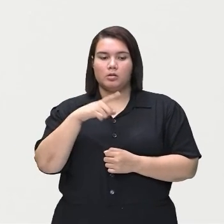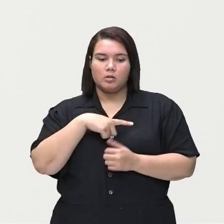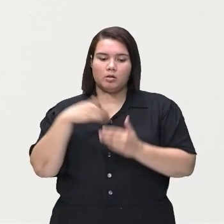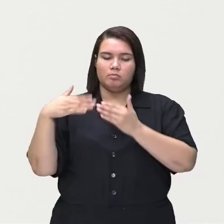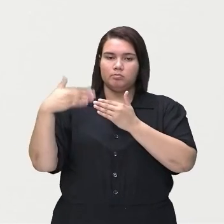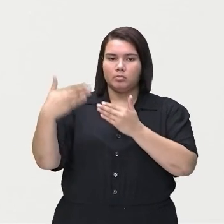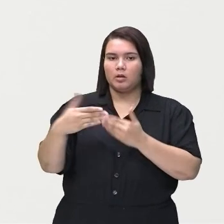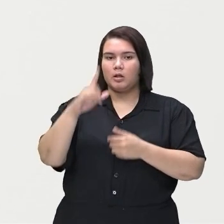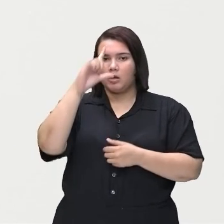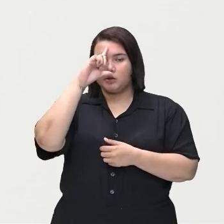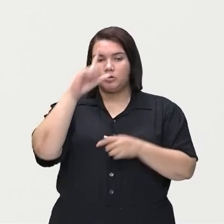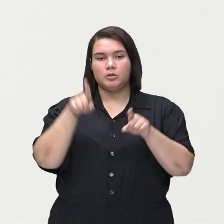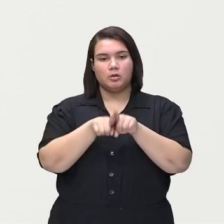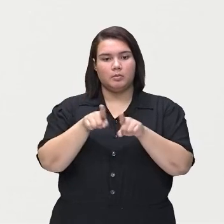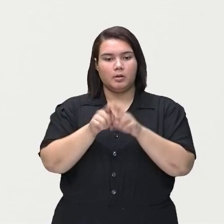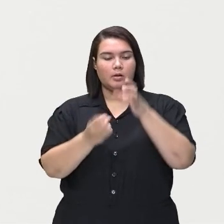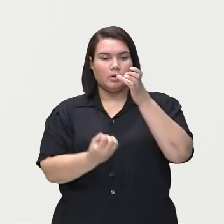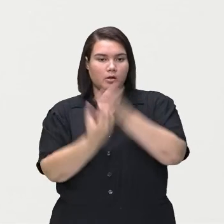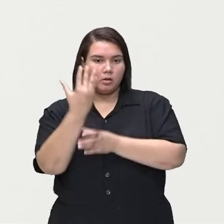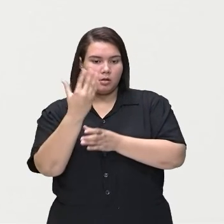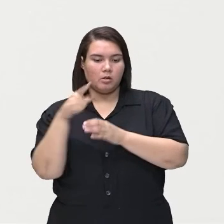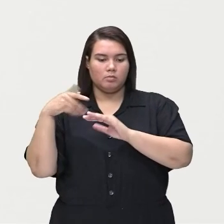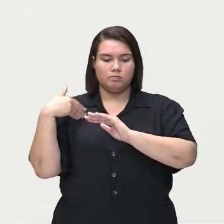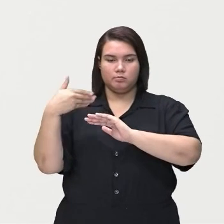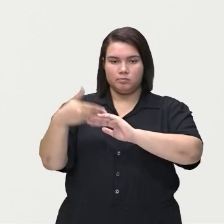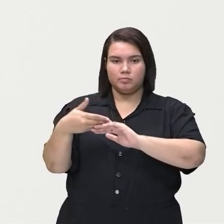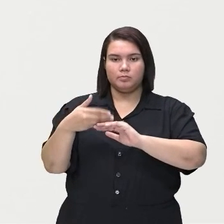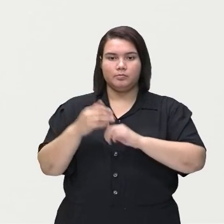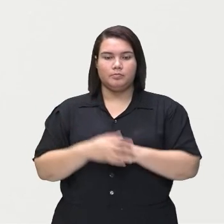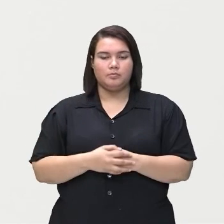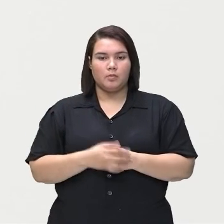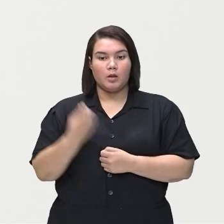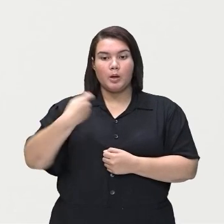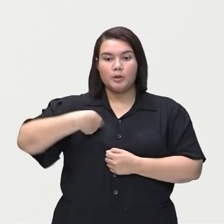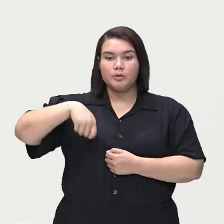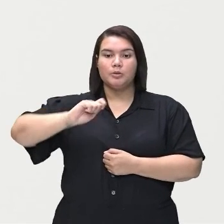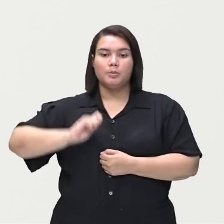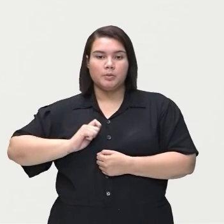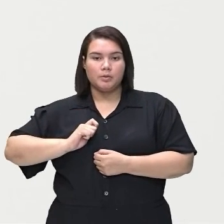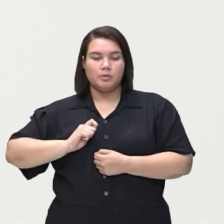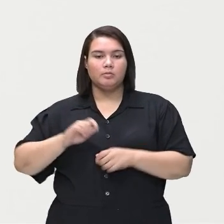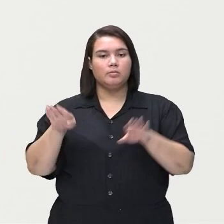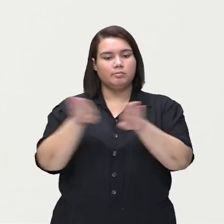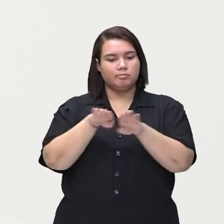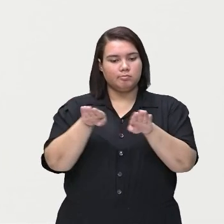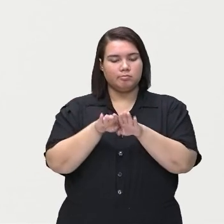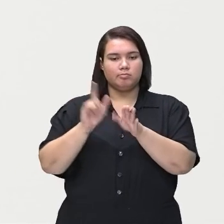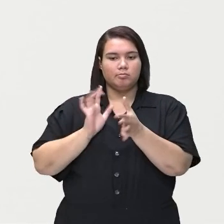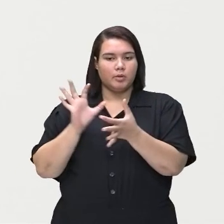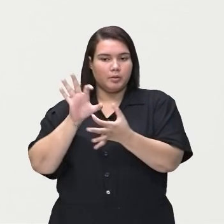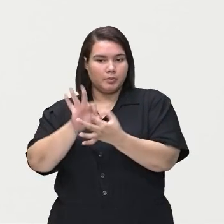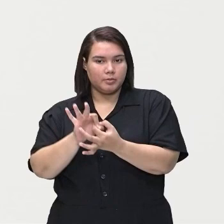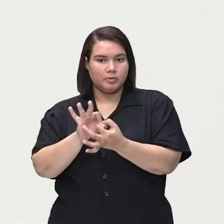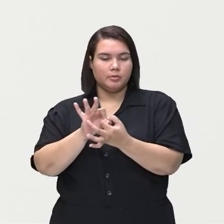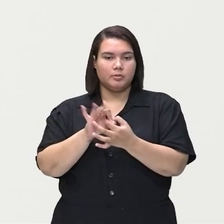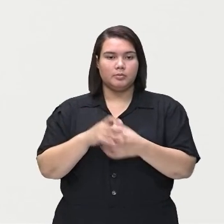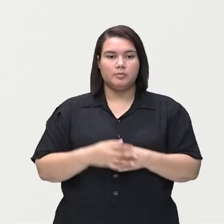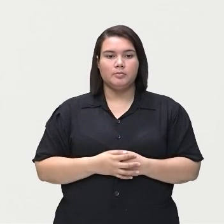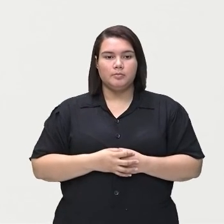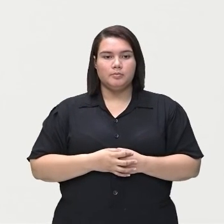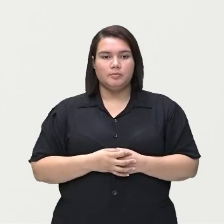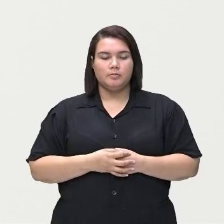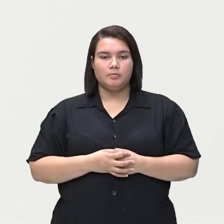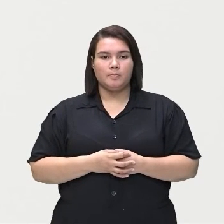do latim, ele surge a partir do latim. O espanhol também surge aqui a partir do